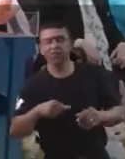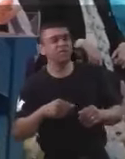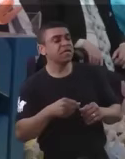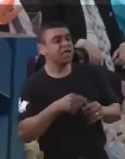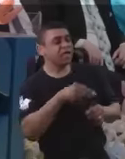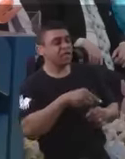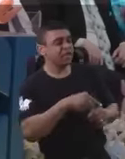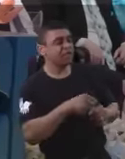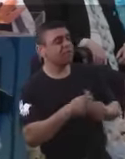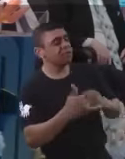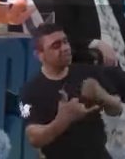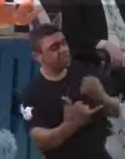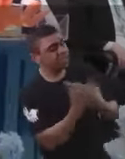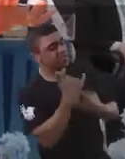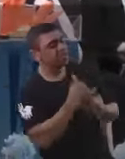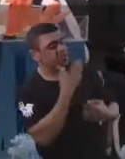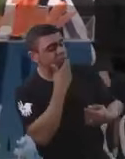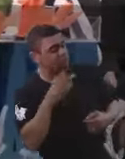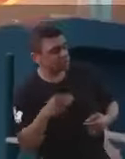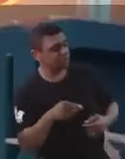o pirigueto fugiu.